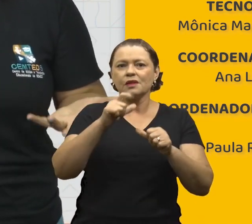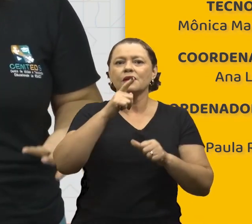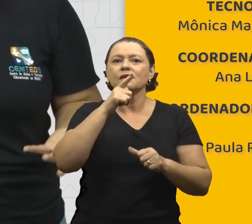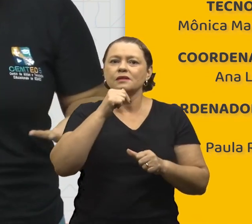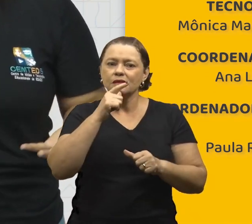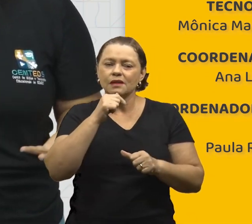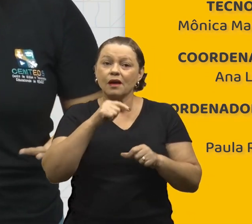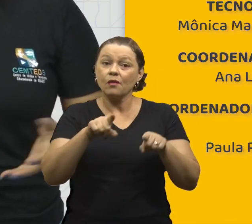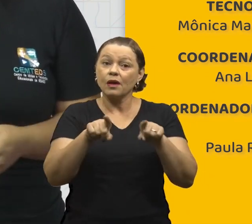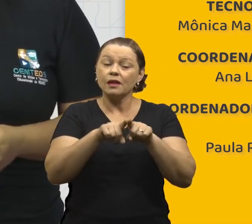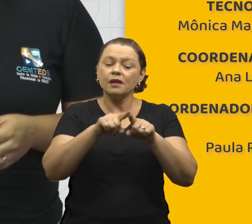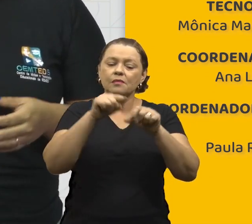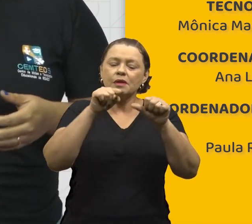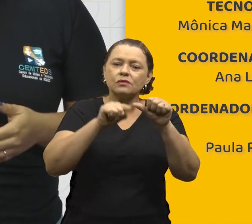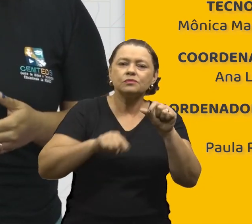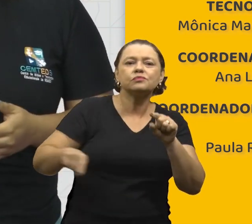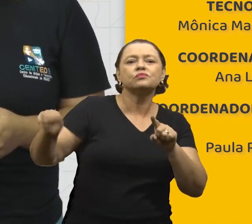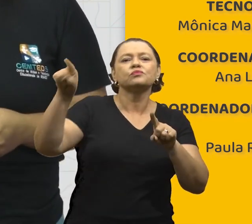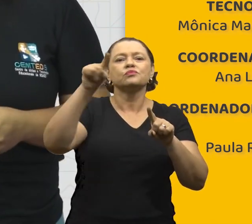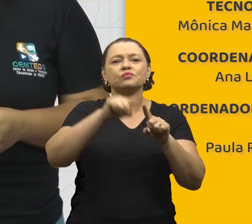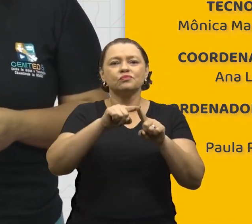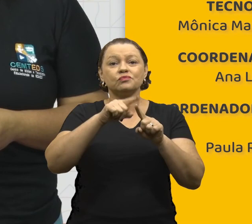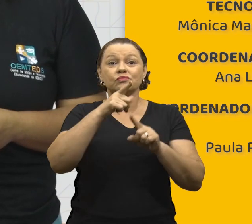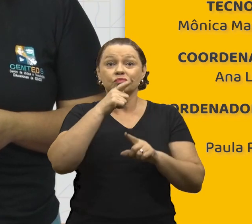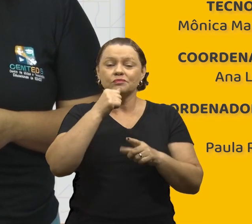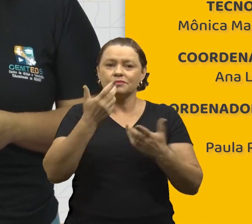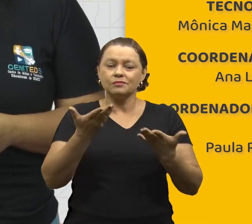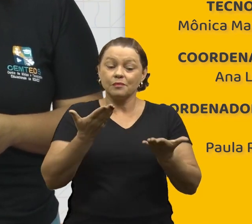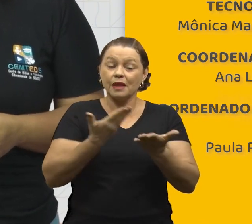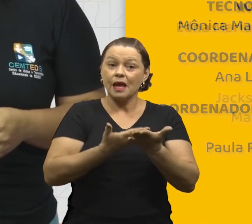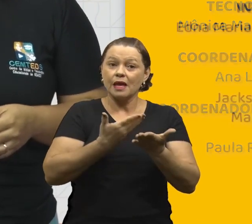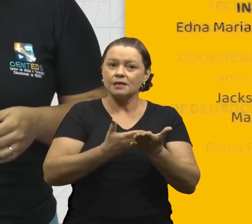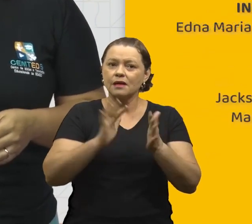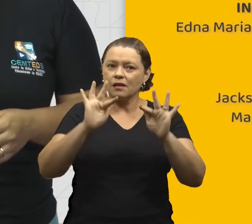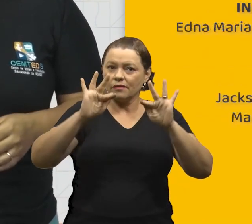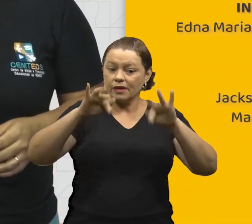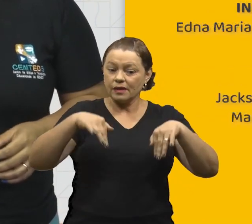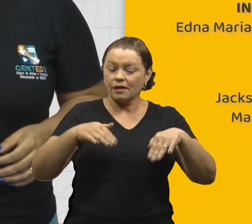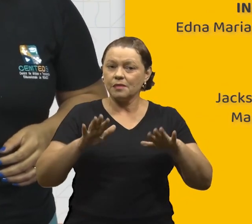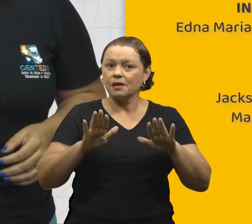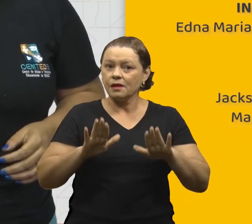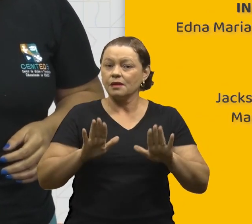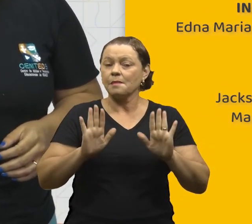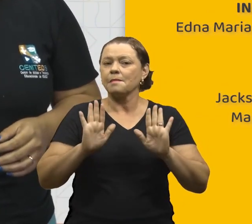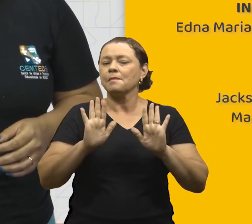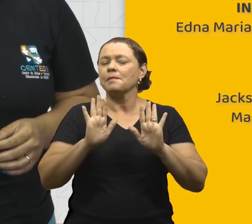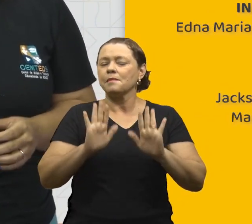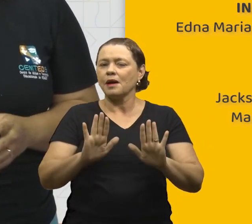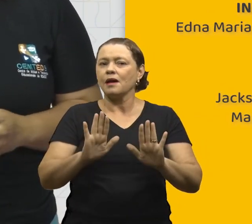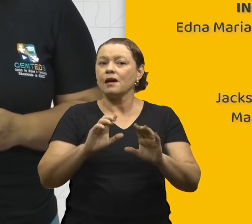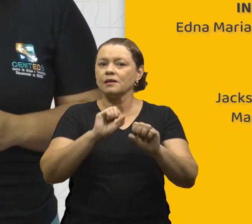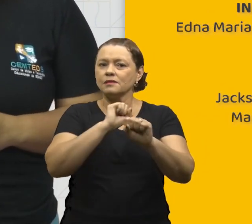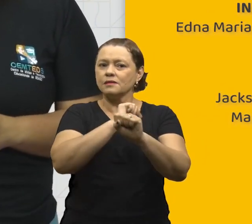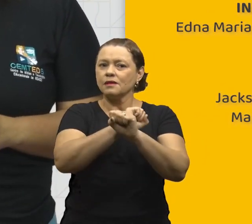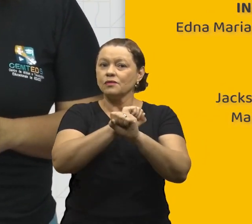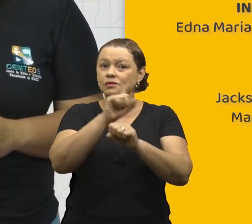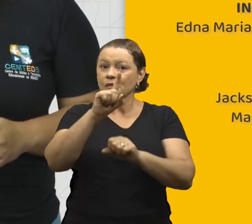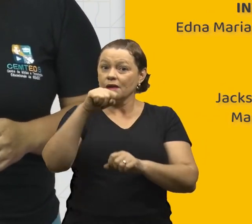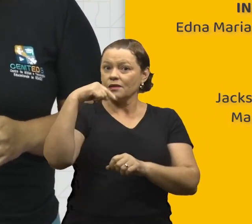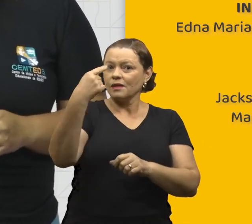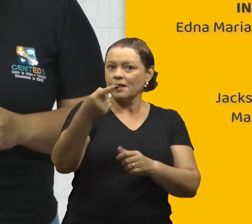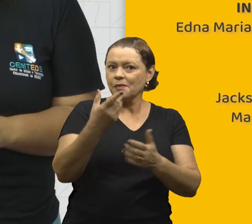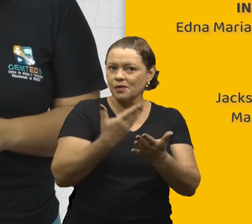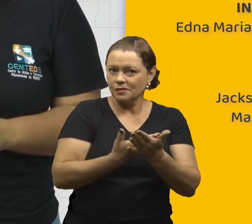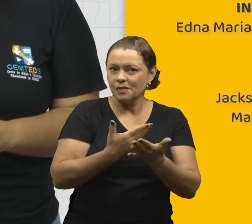o ciclo hidrológico. Essa aula vai ficando por aqui, mas eu te aguardo na próxima aula, hein?